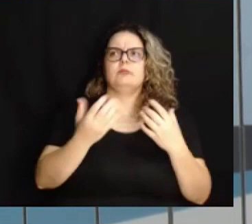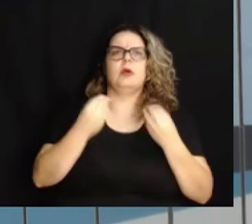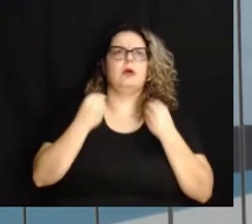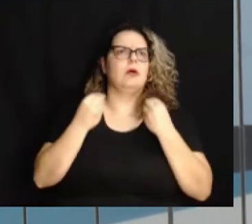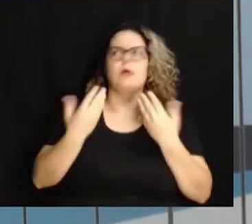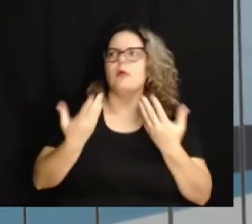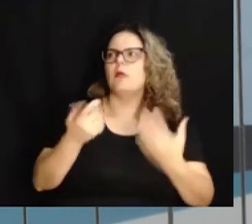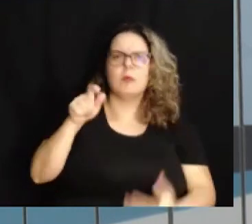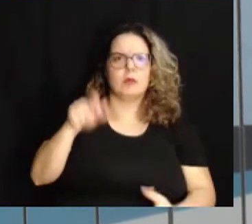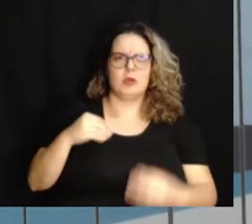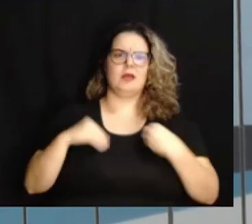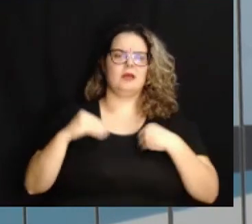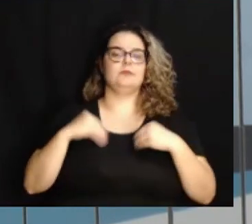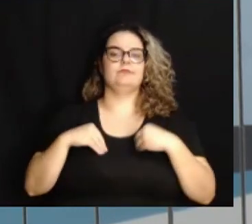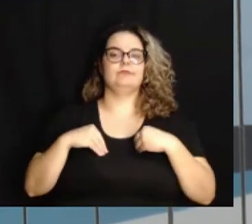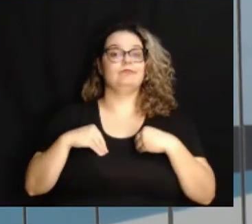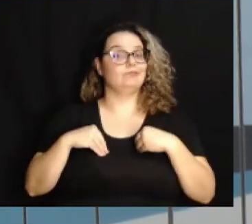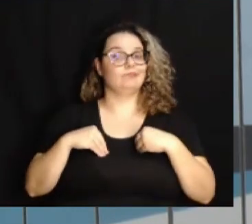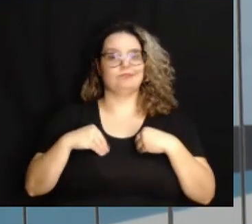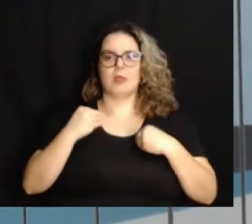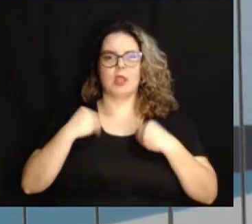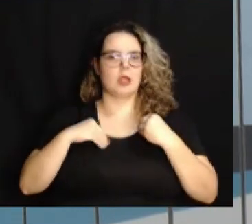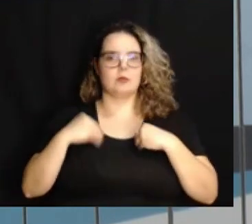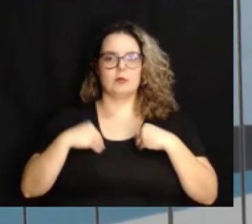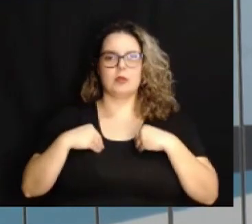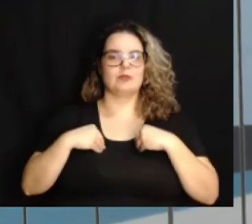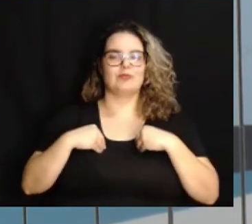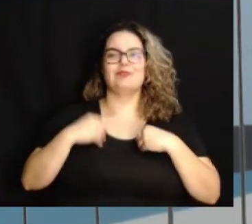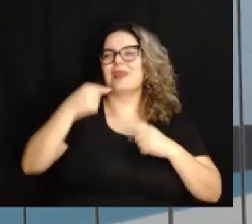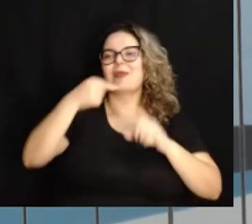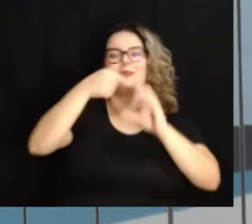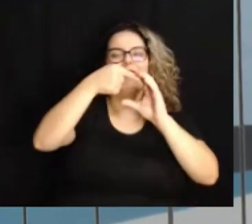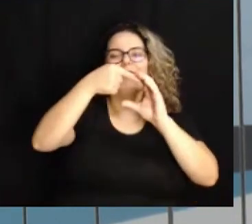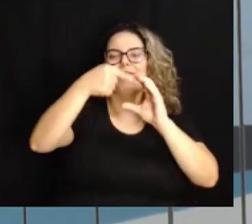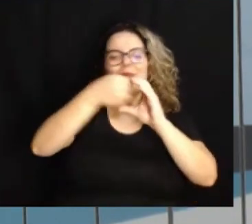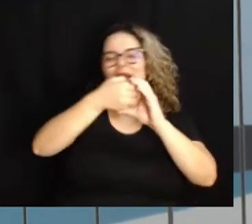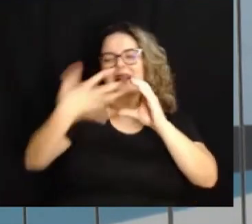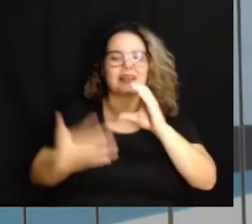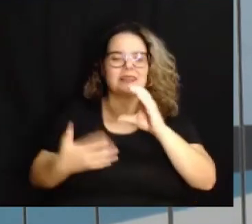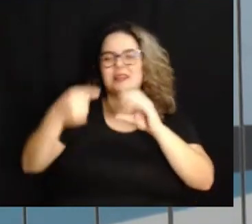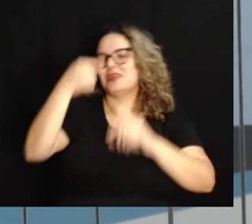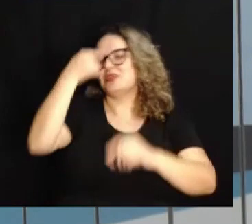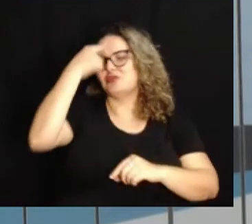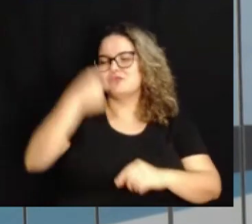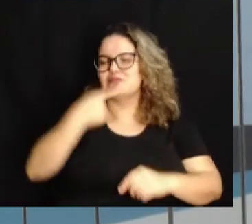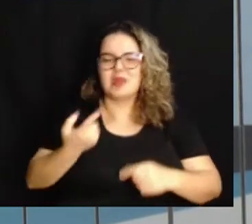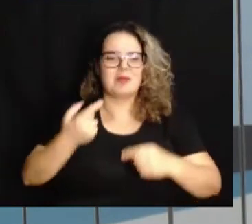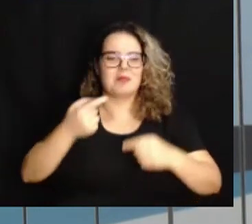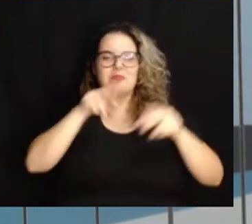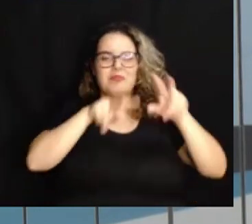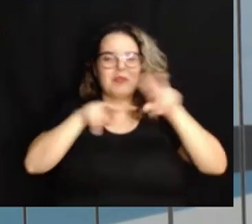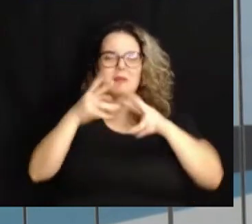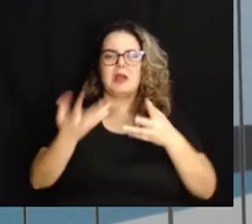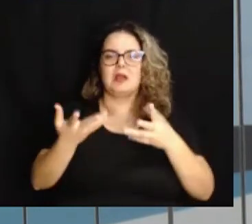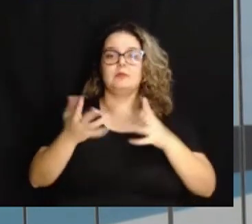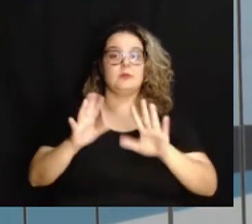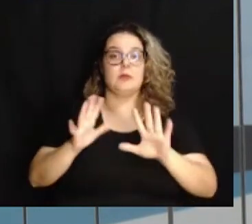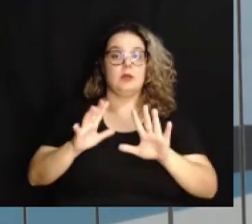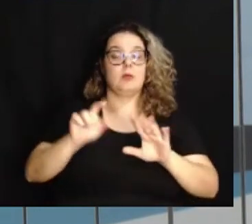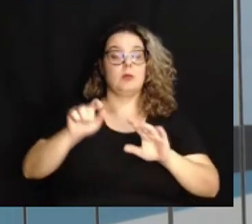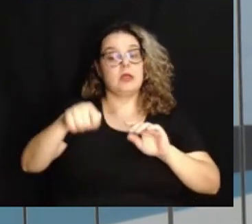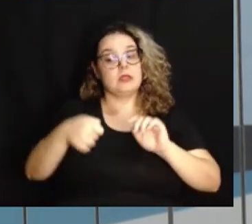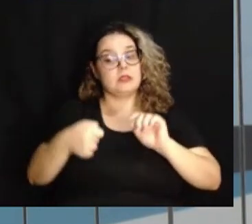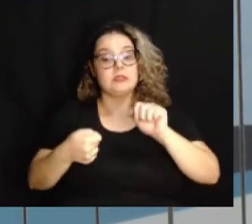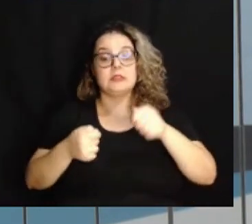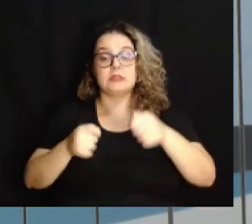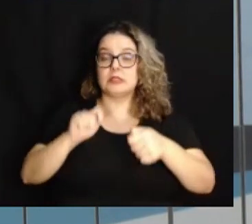A depressão não tem estereótipo. Exato. Né? Então assim, o que a gente fala de sinais para uma pessoa que já está, né, indicando ali